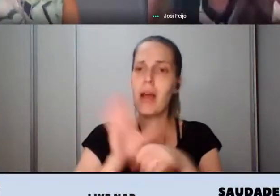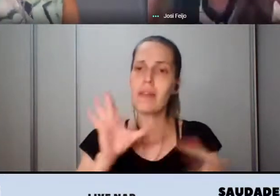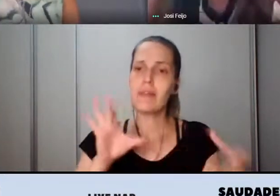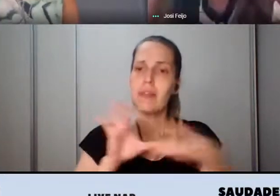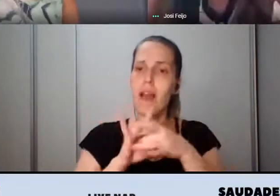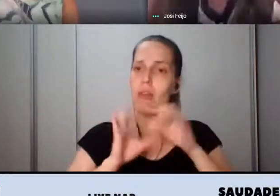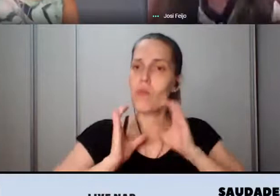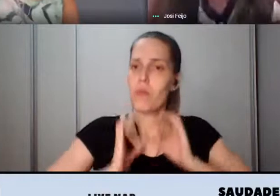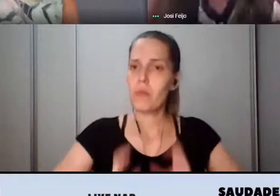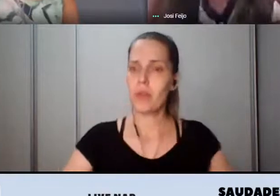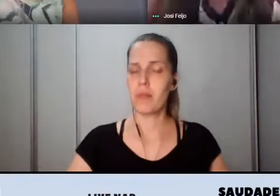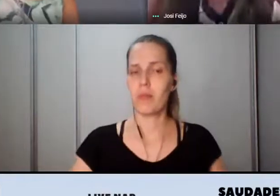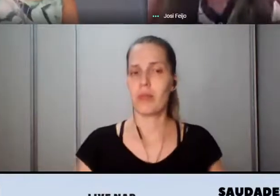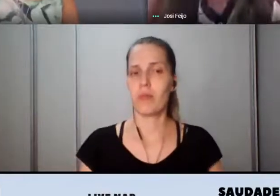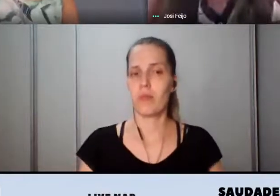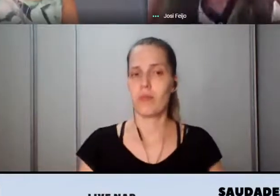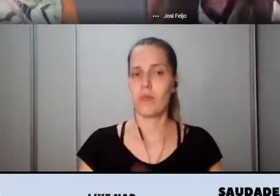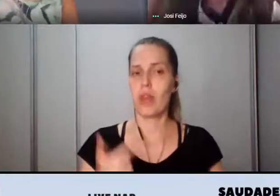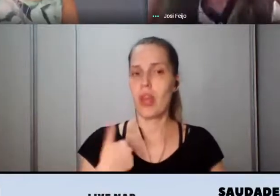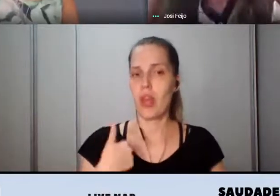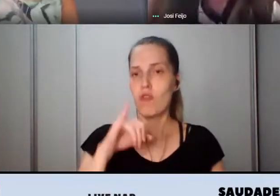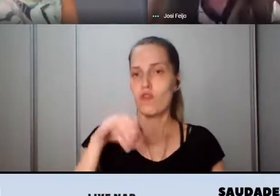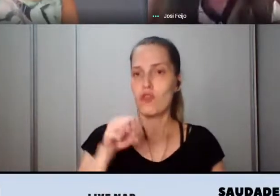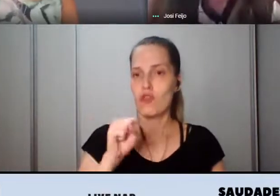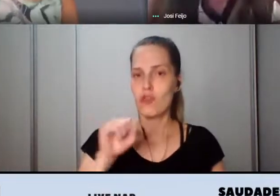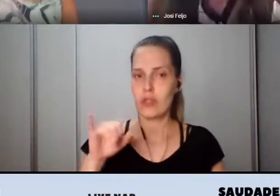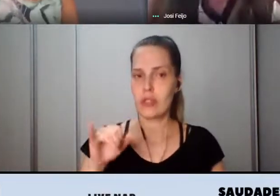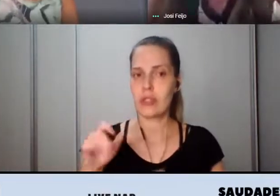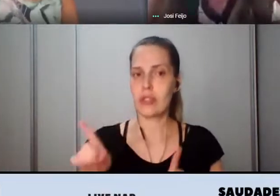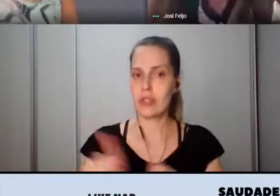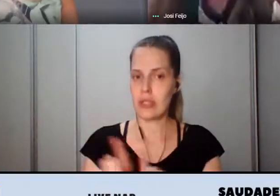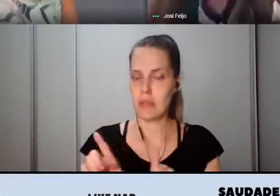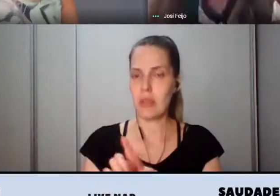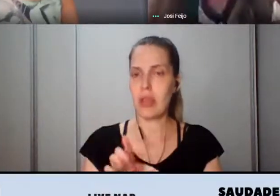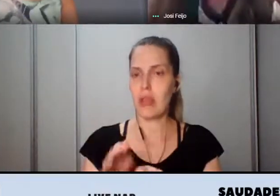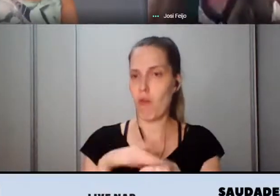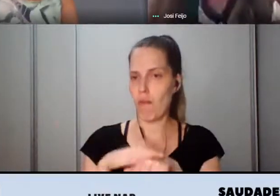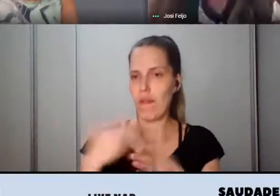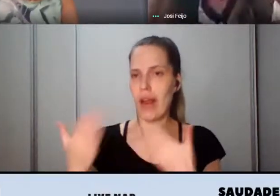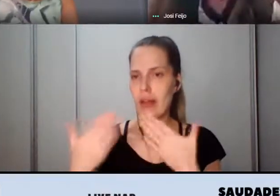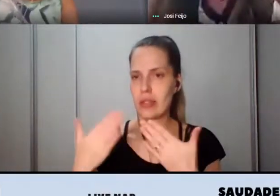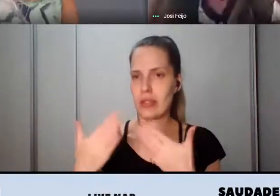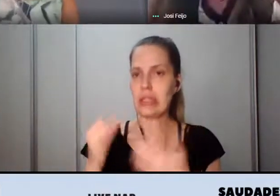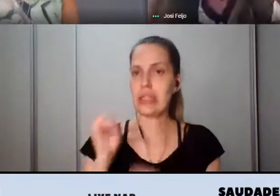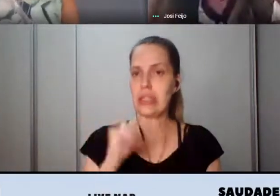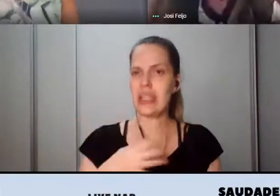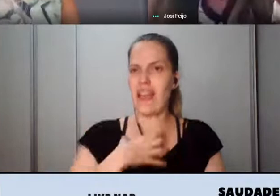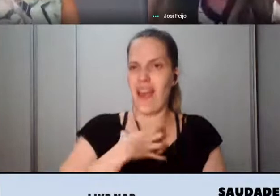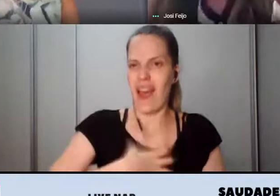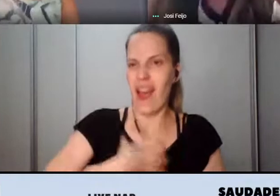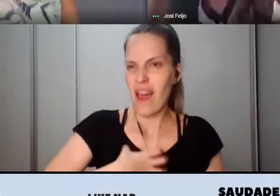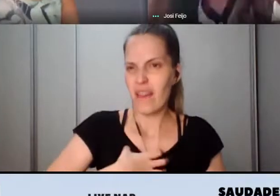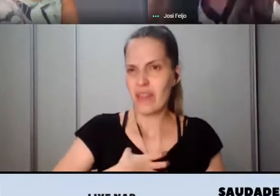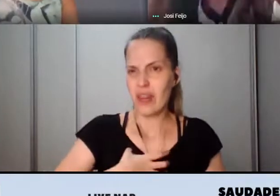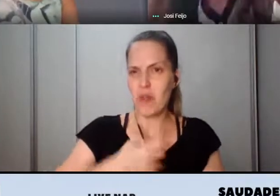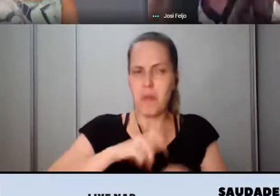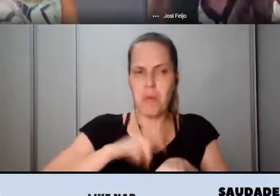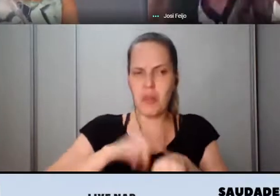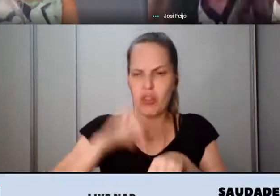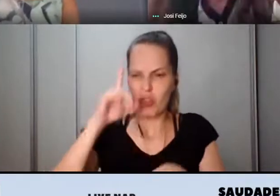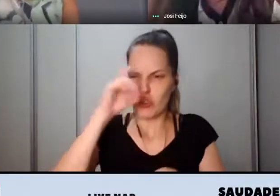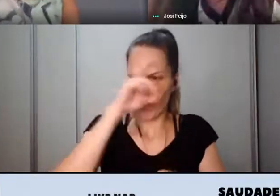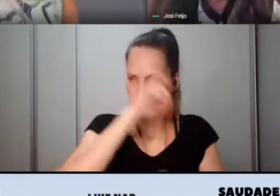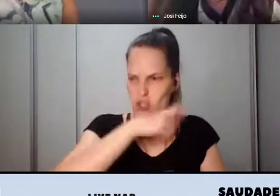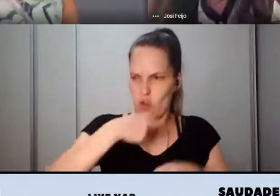assim, e eu e a Josi também conversamos sobre isso. Assim, tá com raiva, né? Tá difícil de controlar, tá difícil de